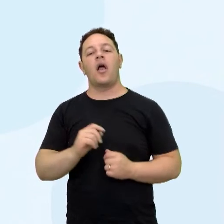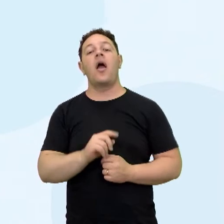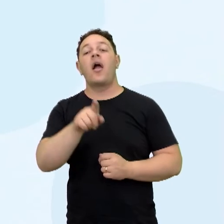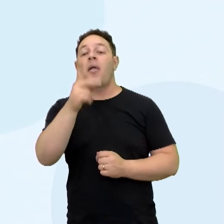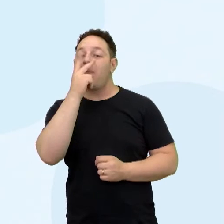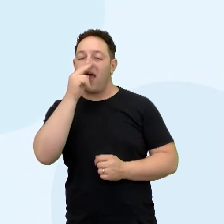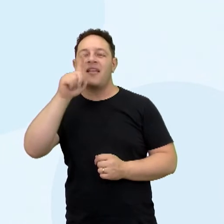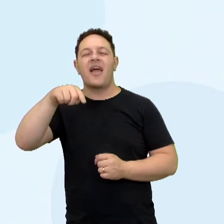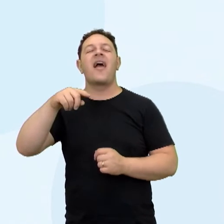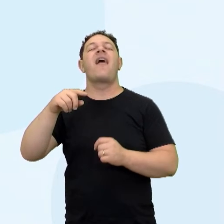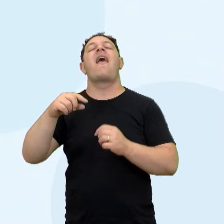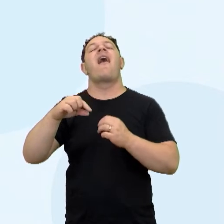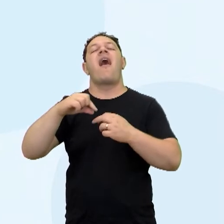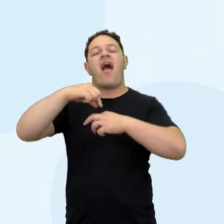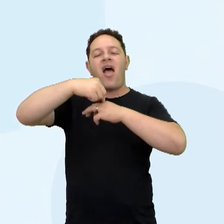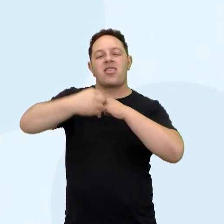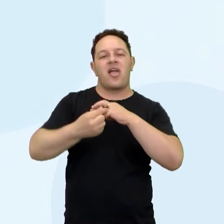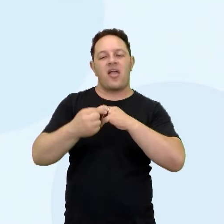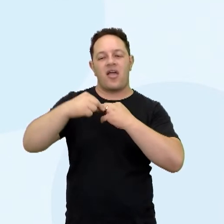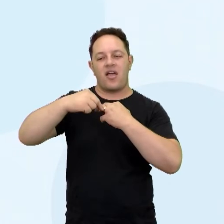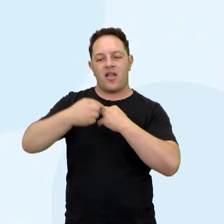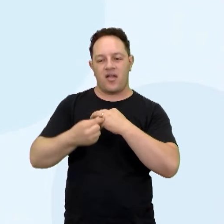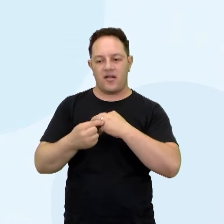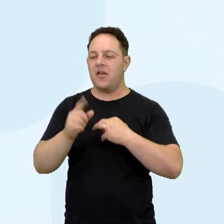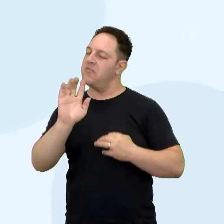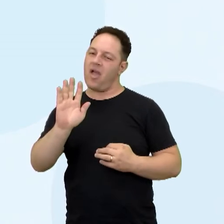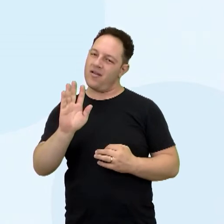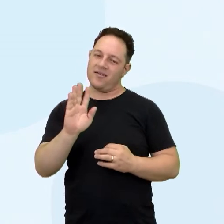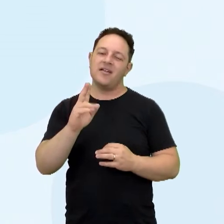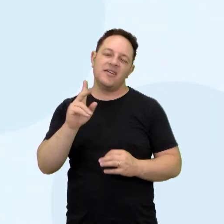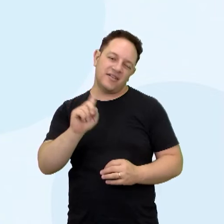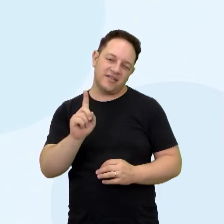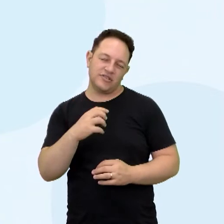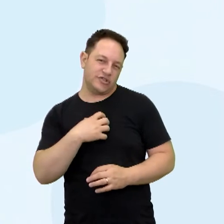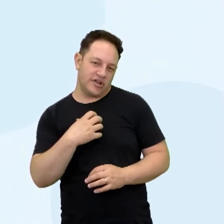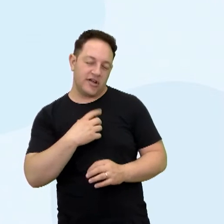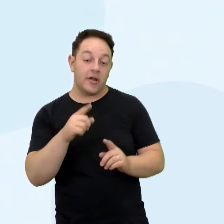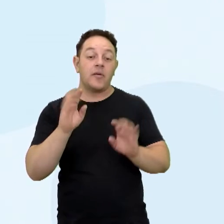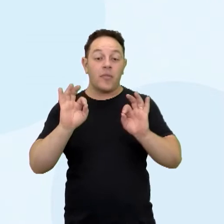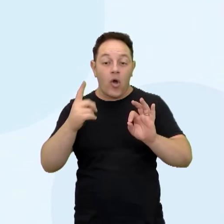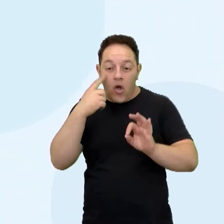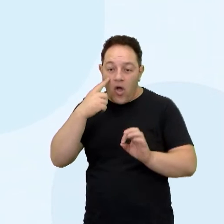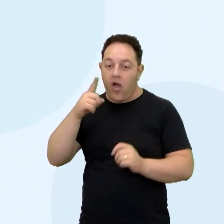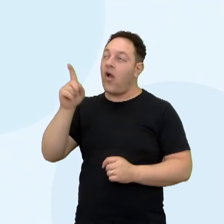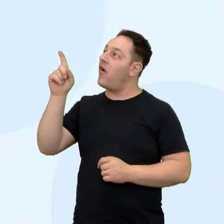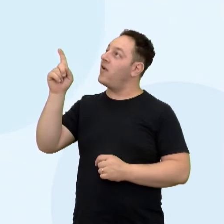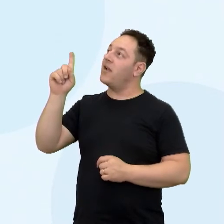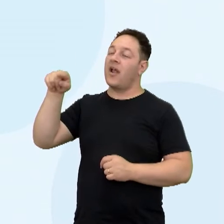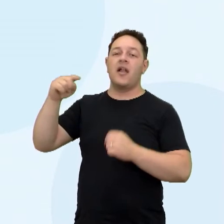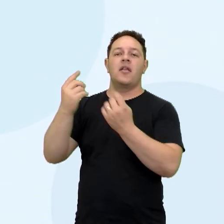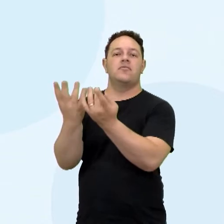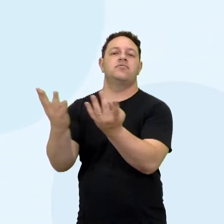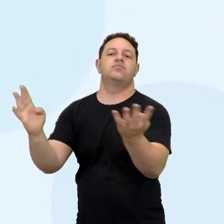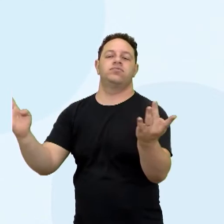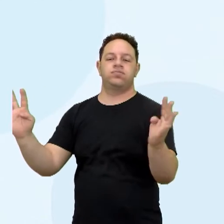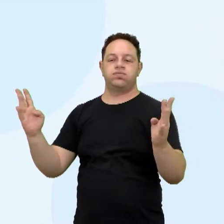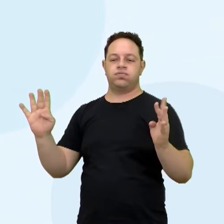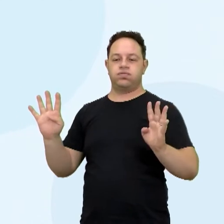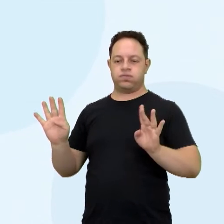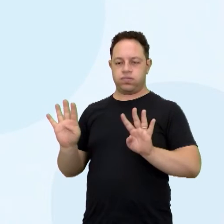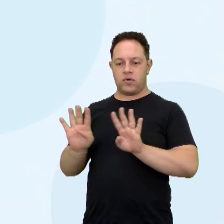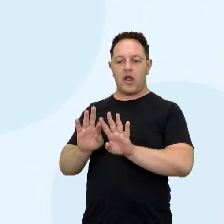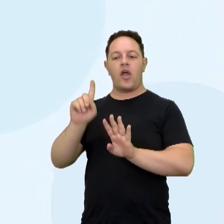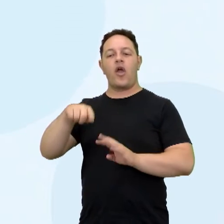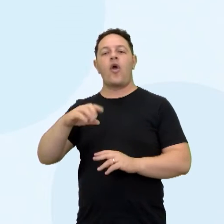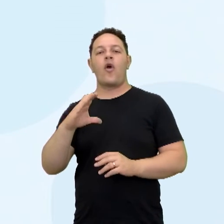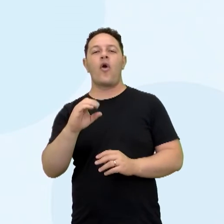de anel, mas, né, é uma forma de se falar, né? E a formação é de corais, né? Corais e principalmente